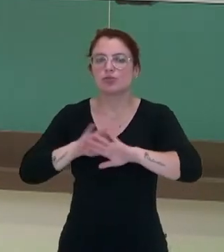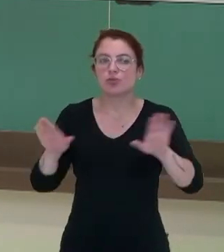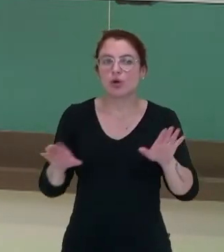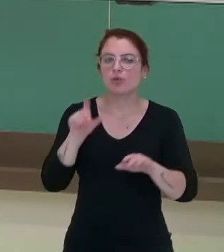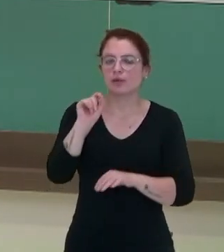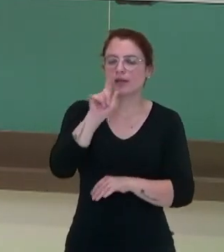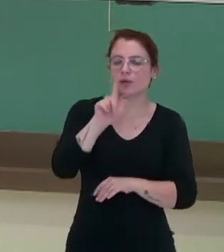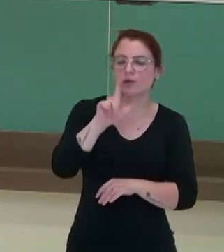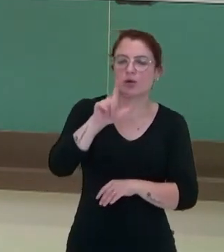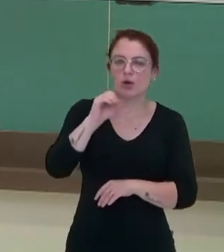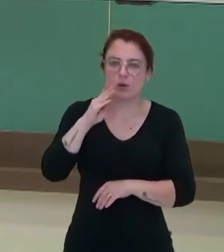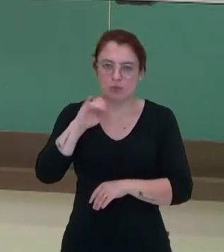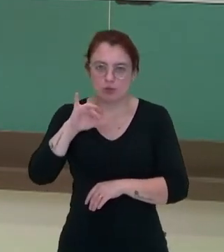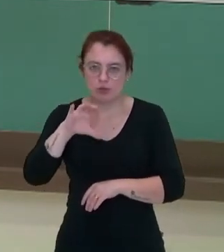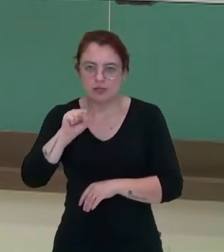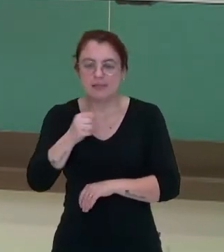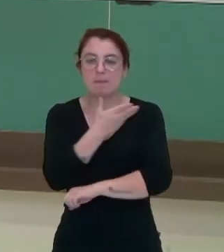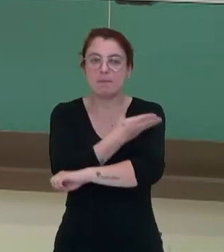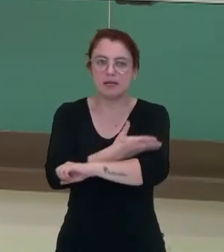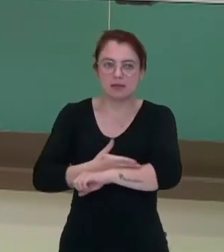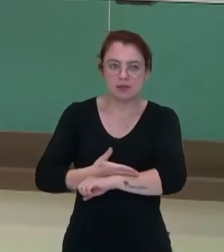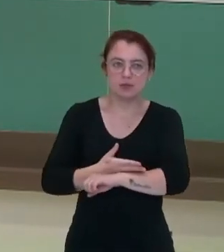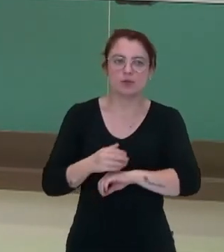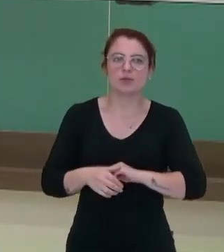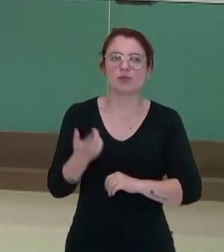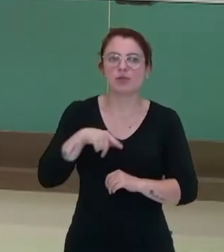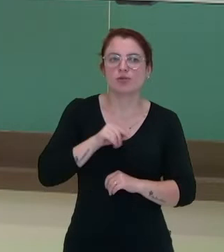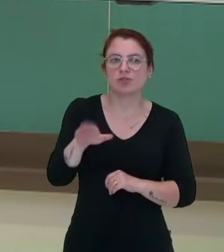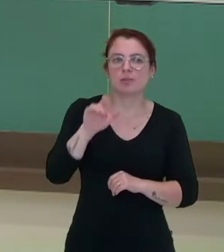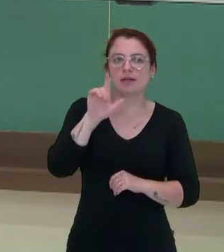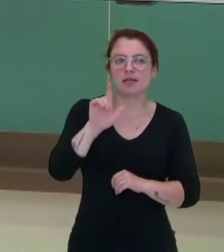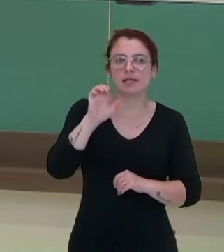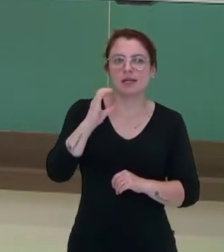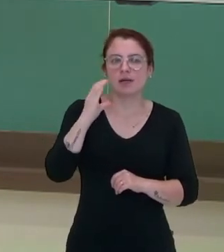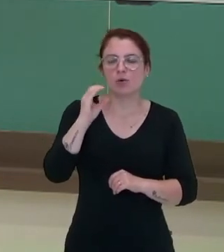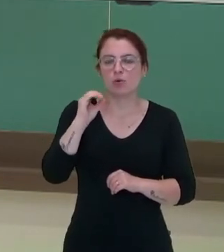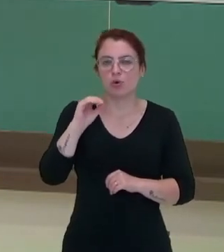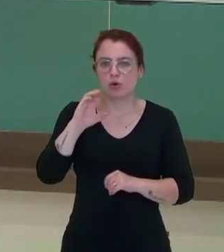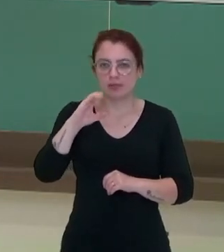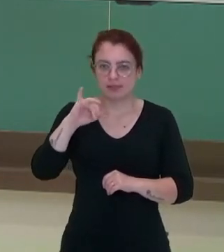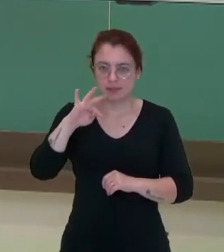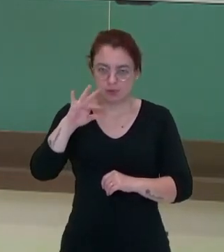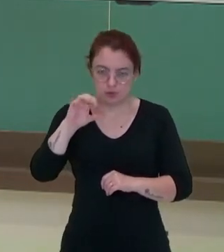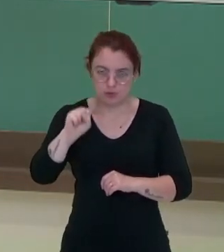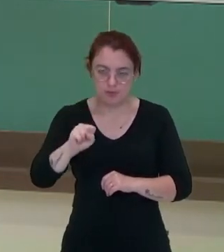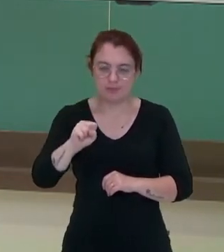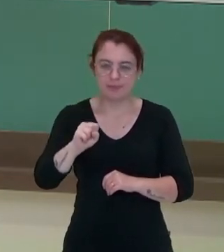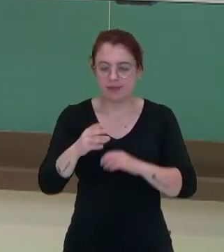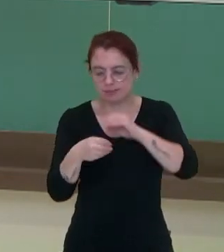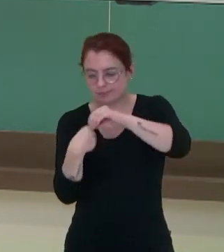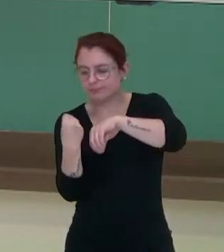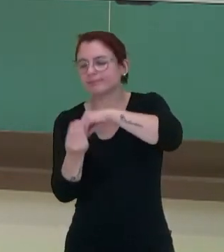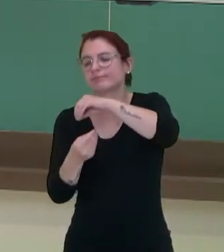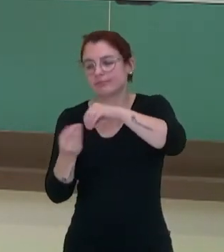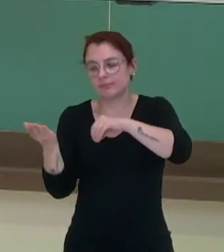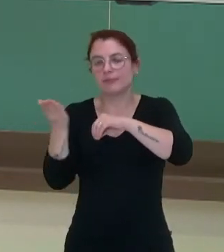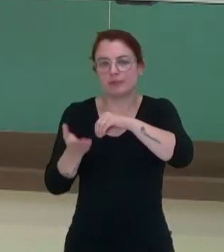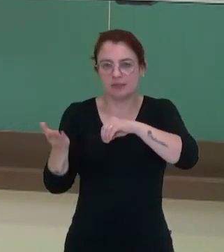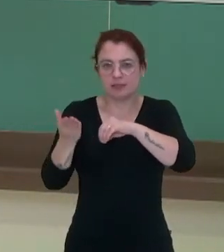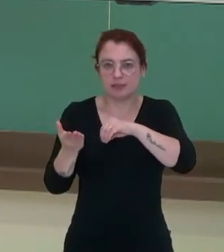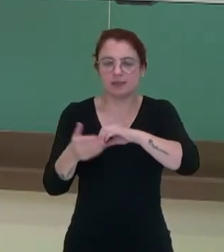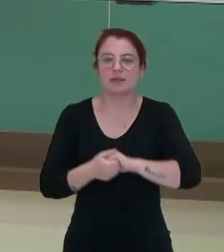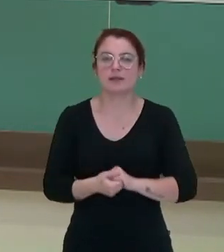Glóbulos brancos, que nós chamamos de leucócitos. Então, a composição, a diferença é que